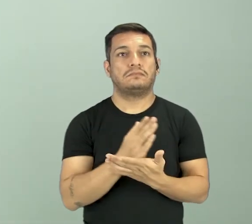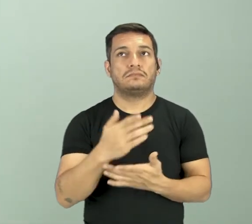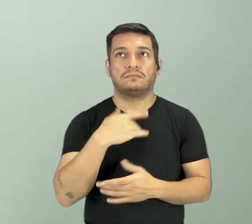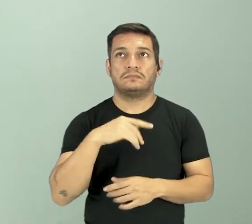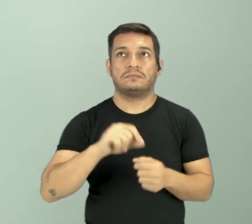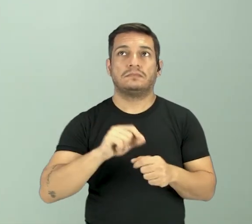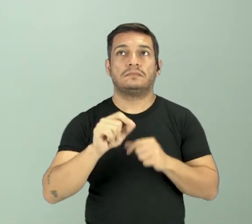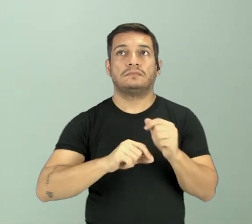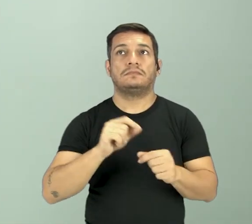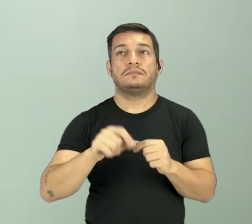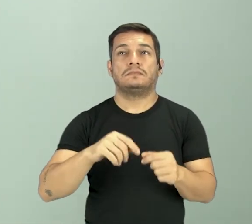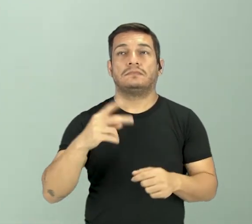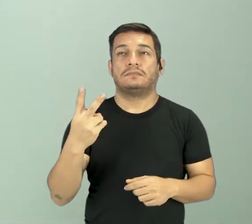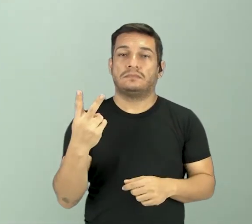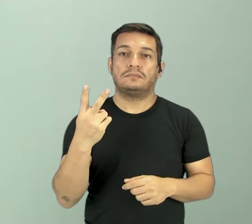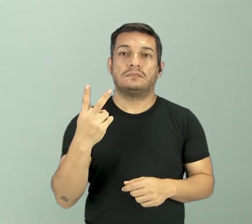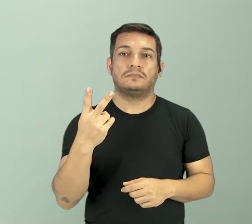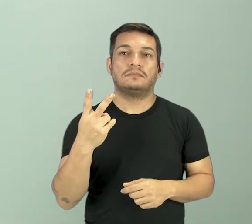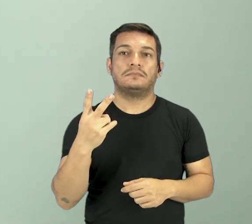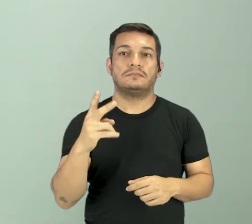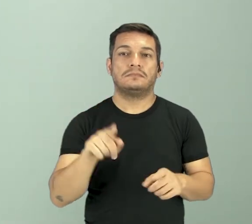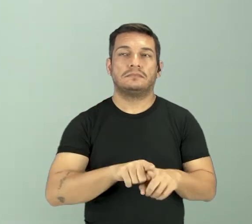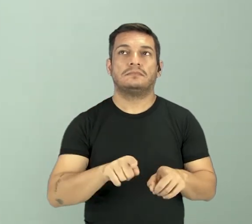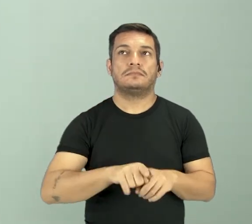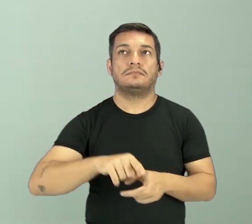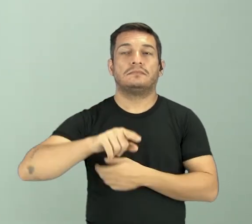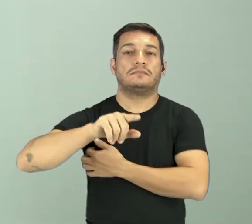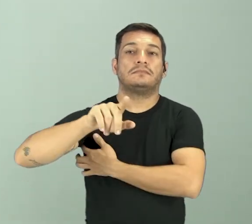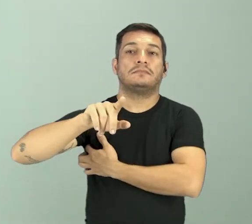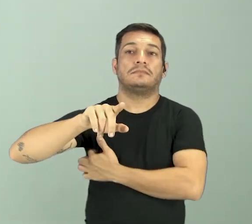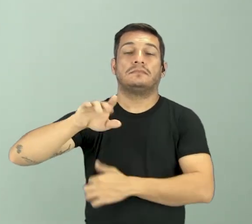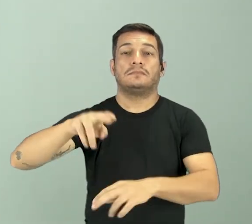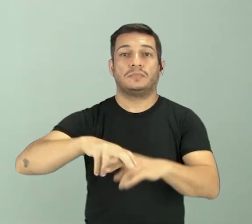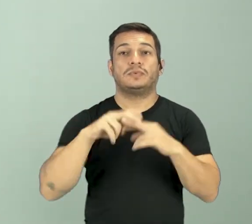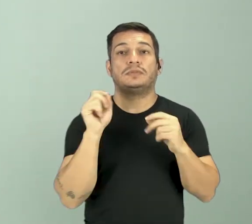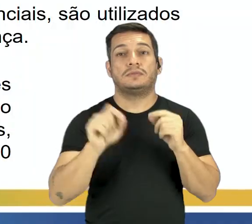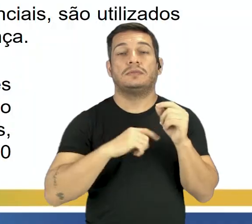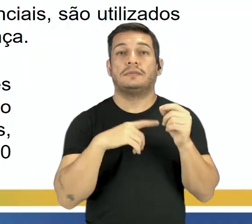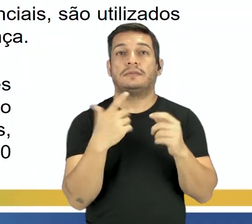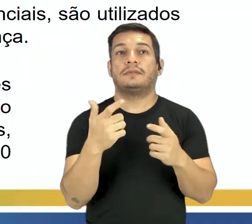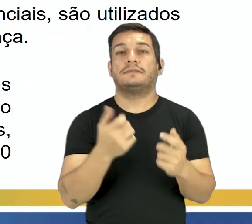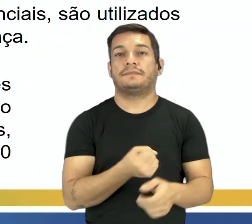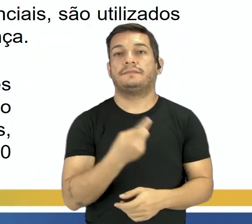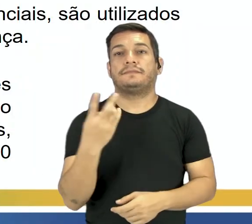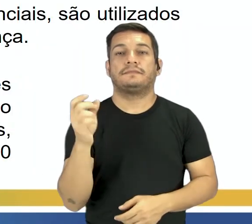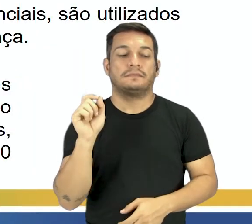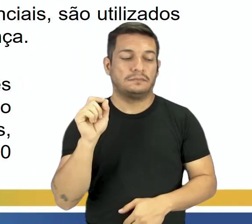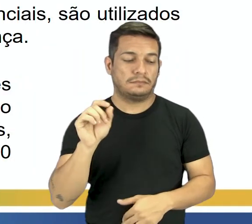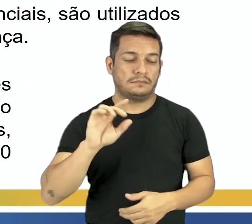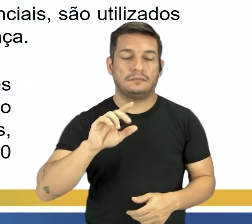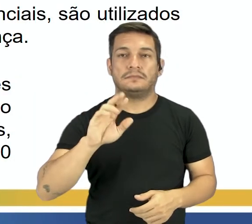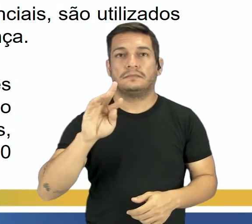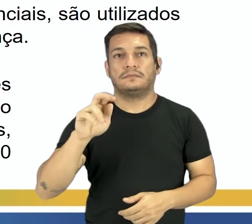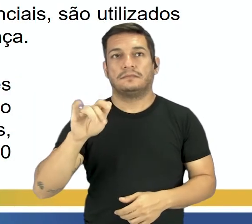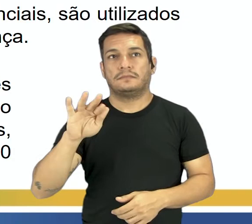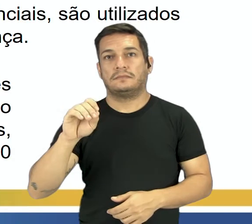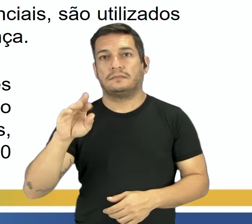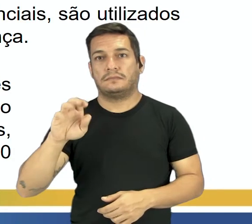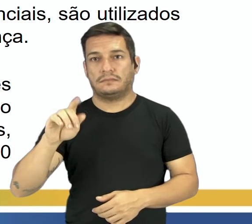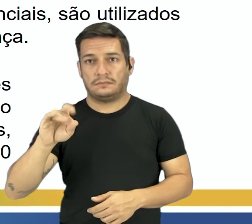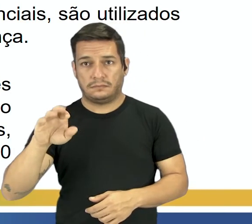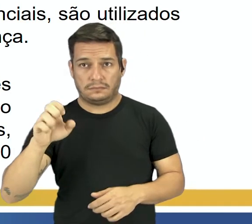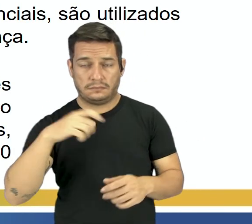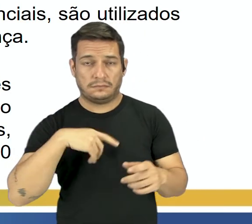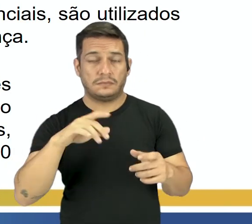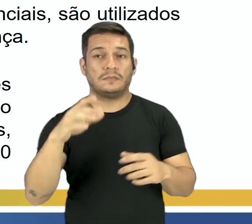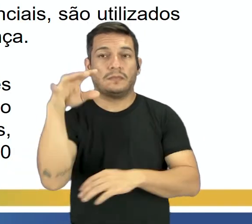por fazer as duas redes. E por essa razão encontram-se grandes quantidades de transformadores nos postes. E a